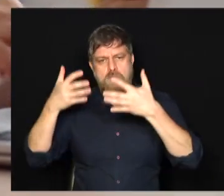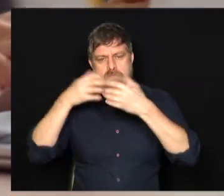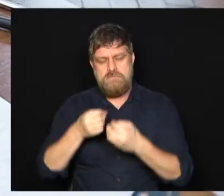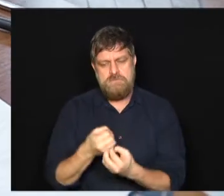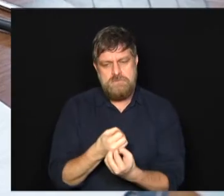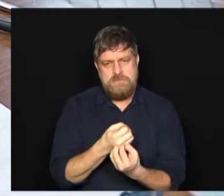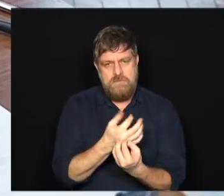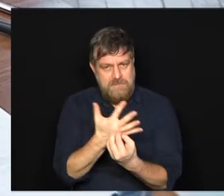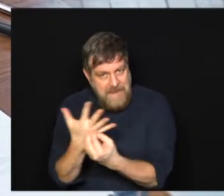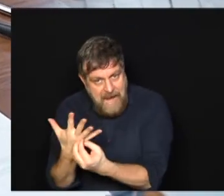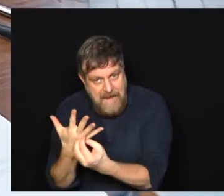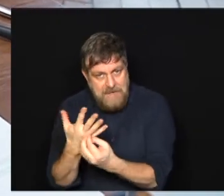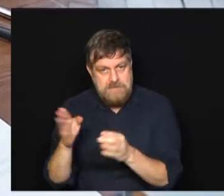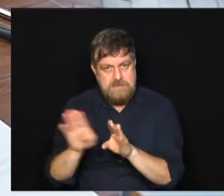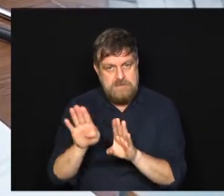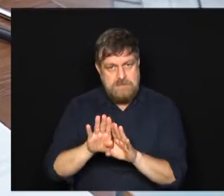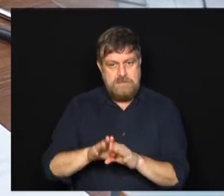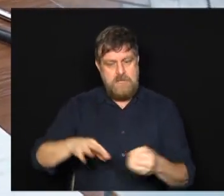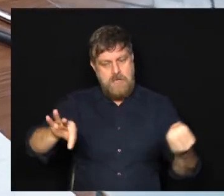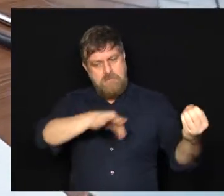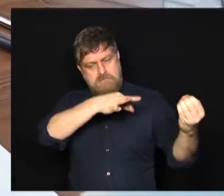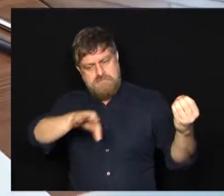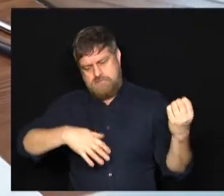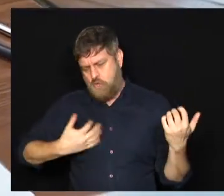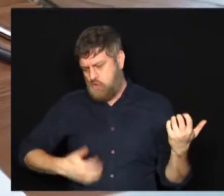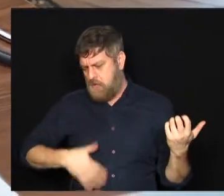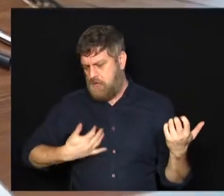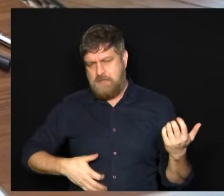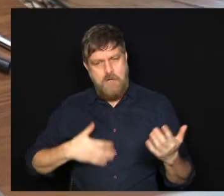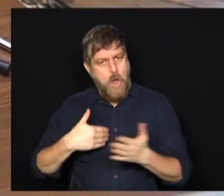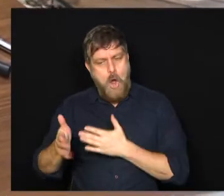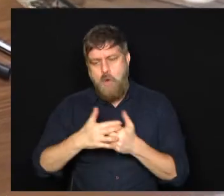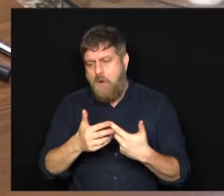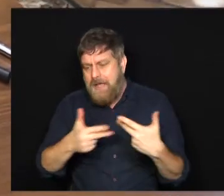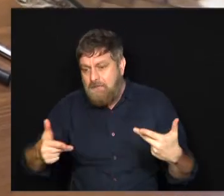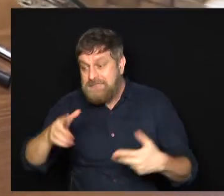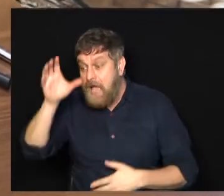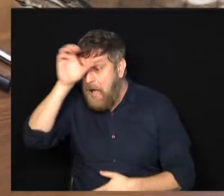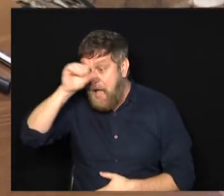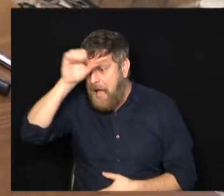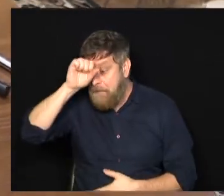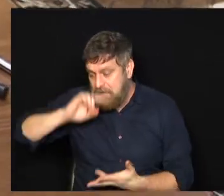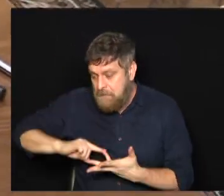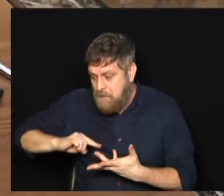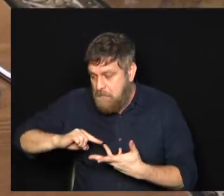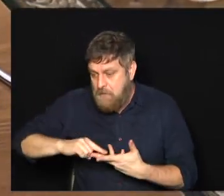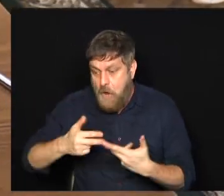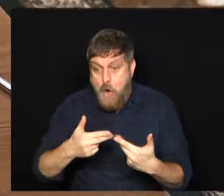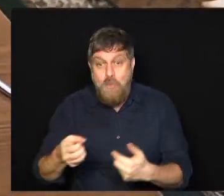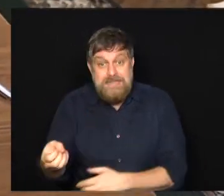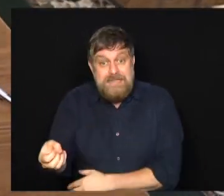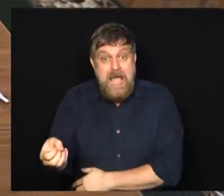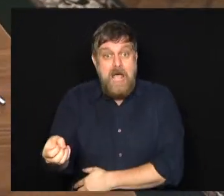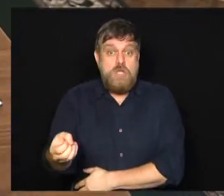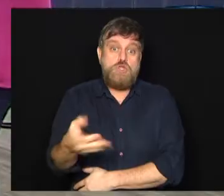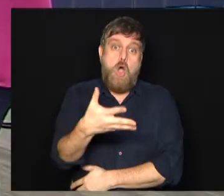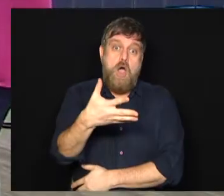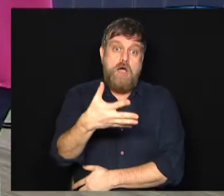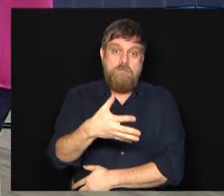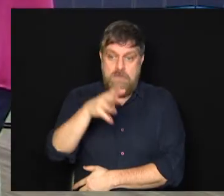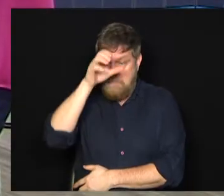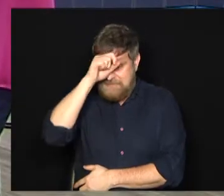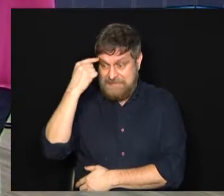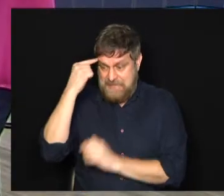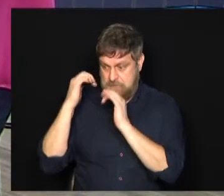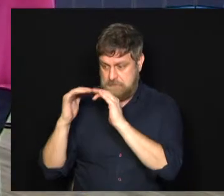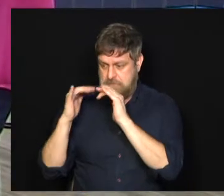artística, aprender um instrumento musical, e assim vai. Mas tente sempre aprender algo novo, tente fazer algo diferente.